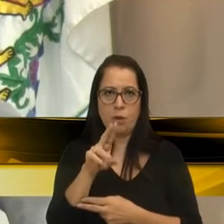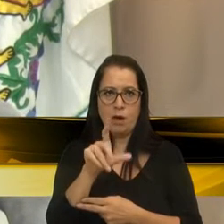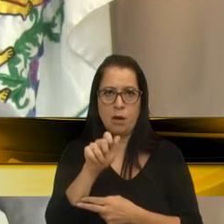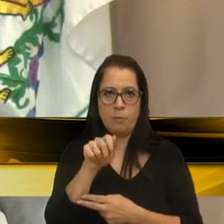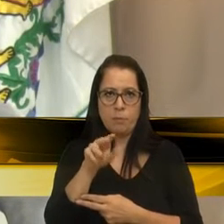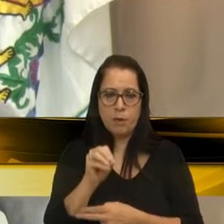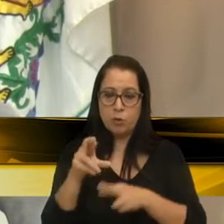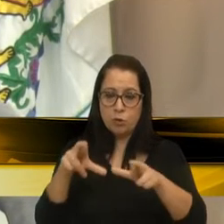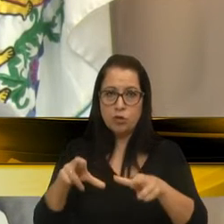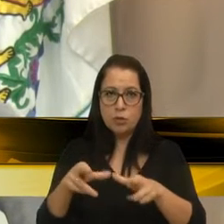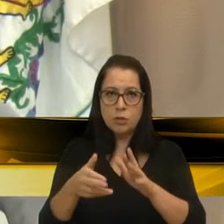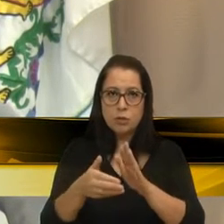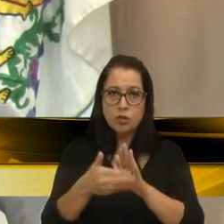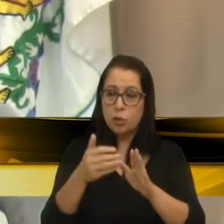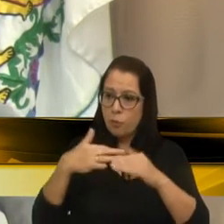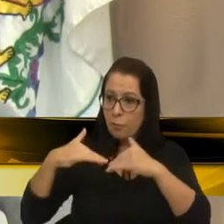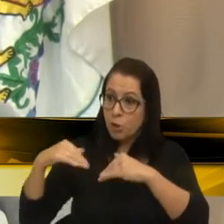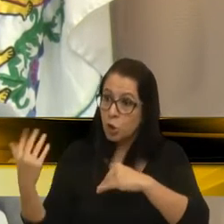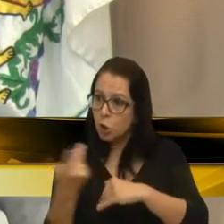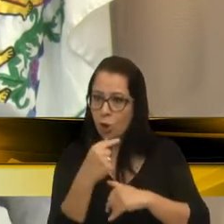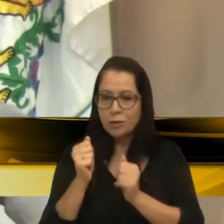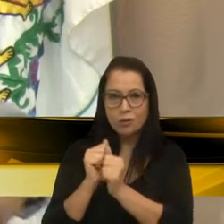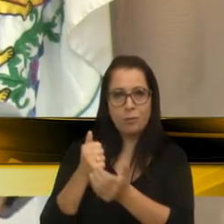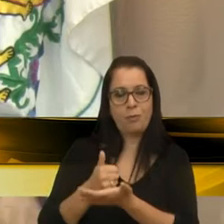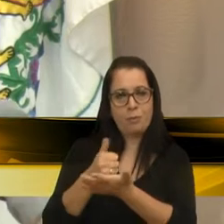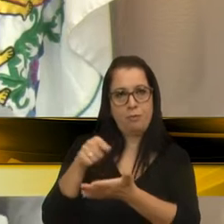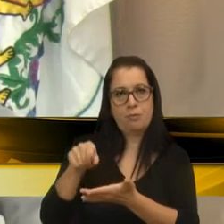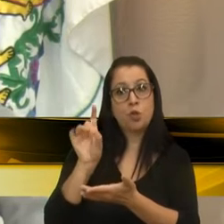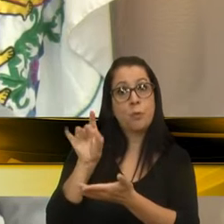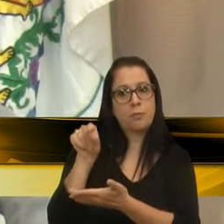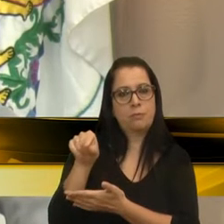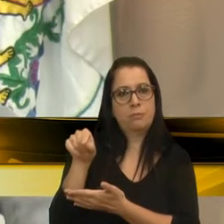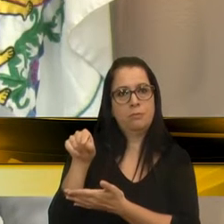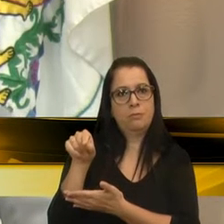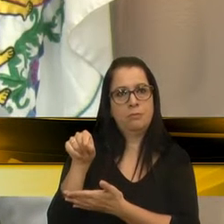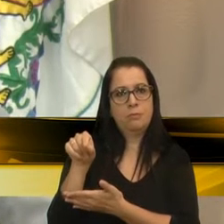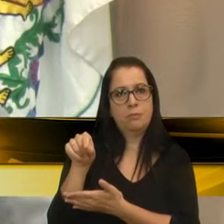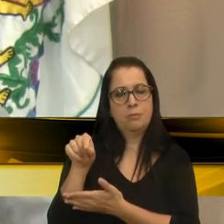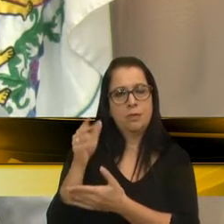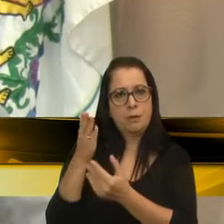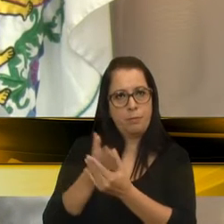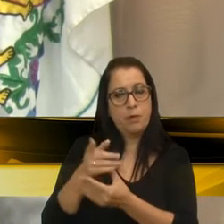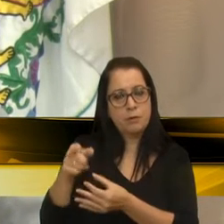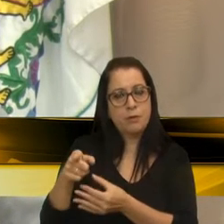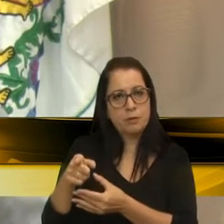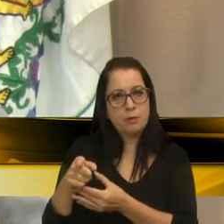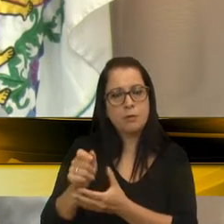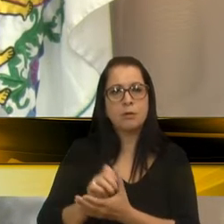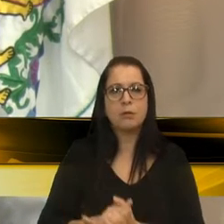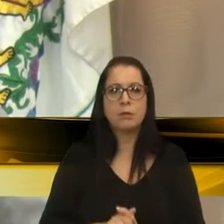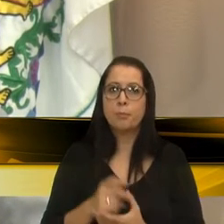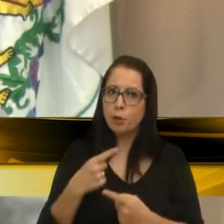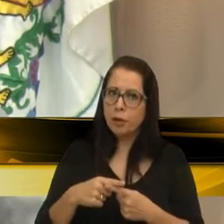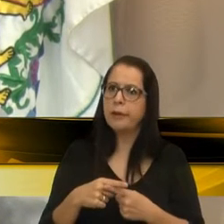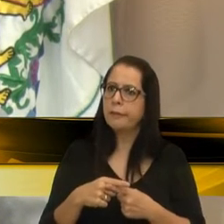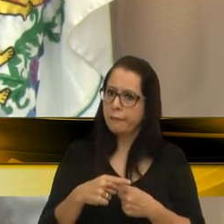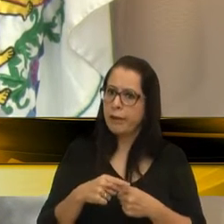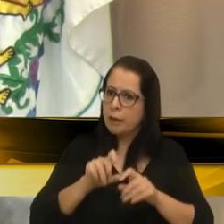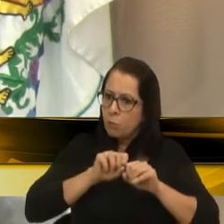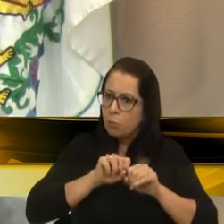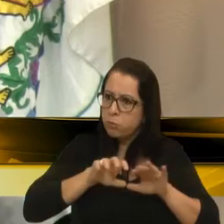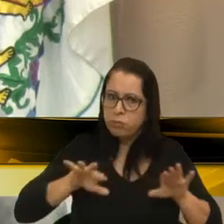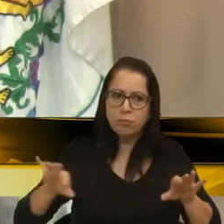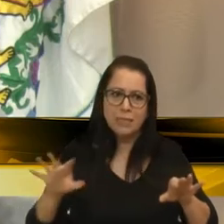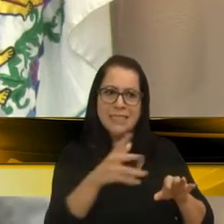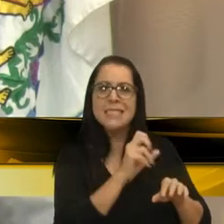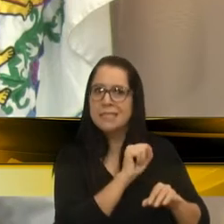que se tire um movimento da região toda também, com relação específica a esse caso, porque vai ter um impacto, sim, em toda a